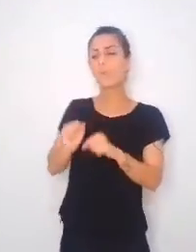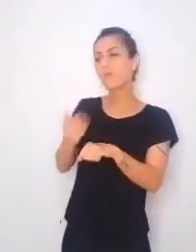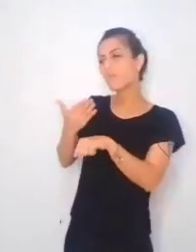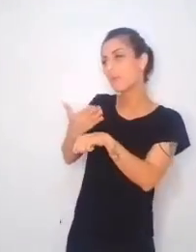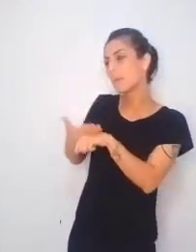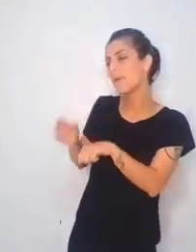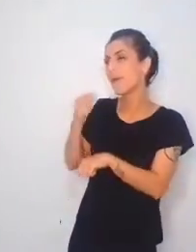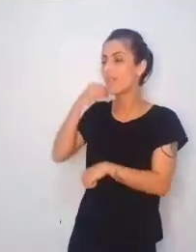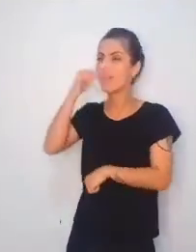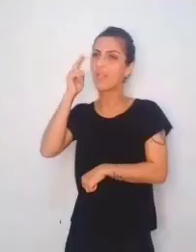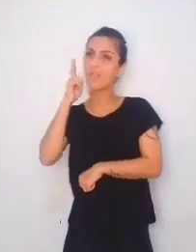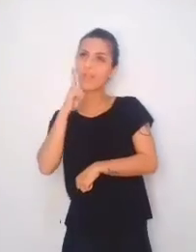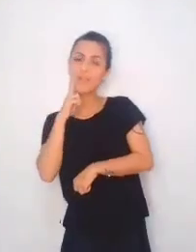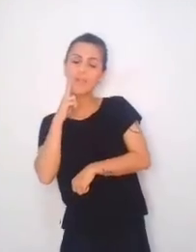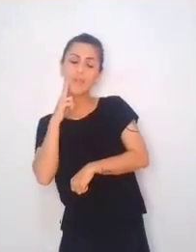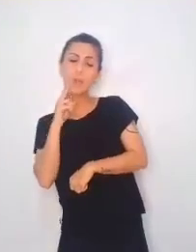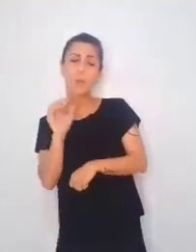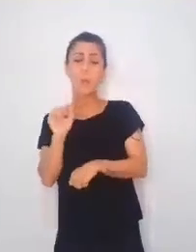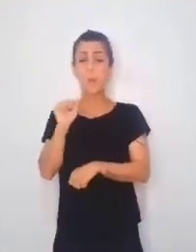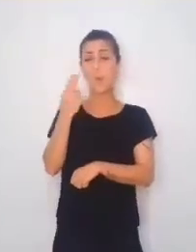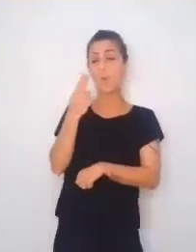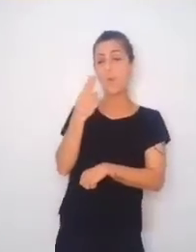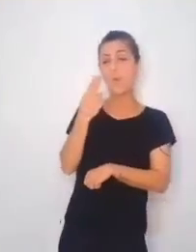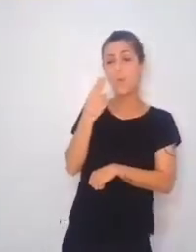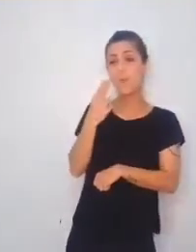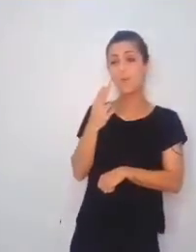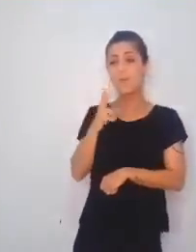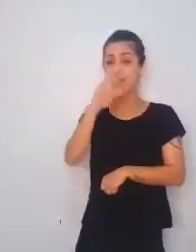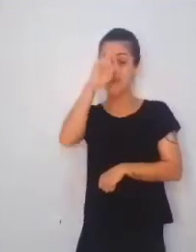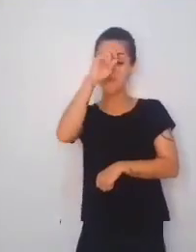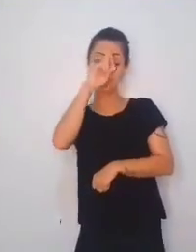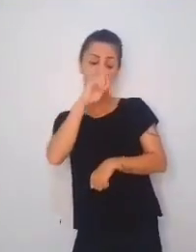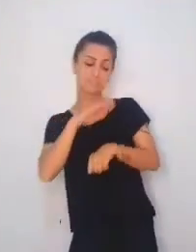Pode ser branco, ser negro ou amarelo.